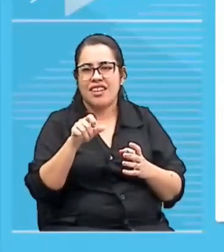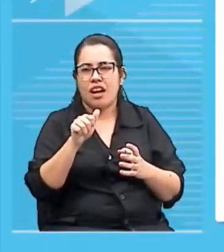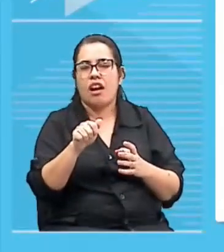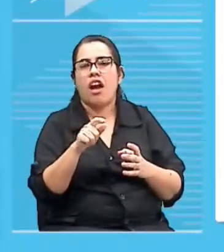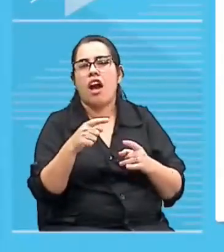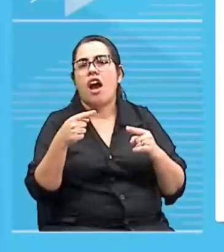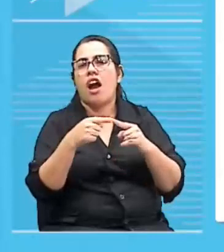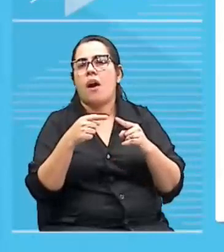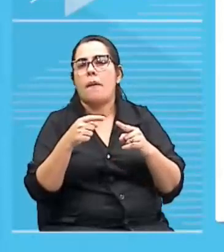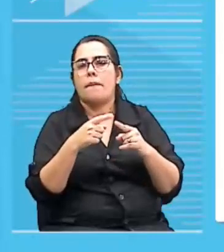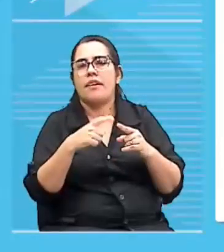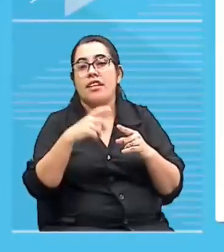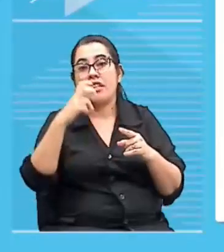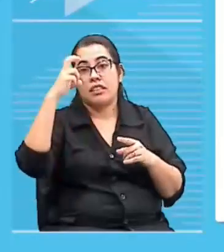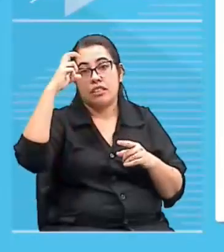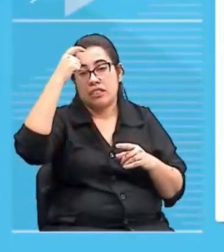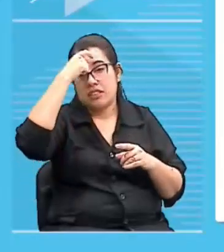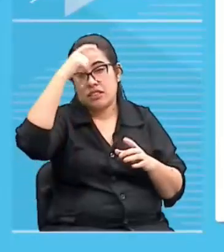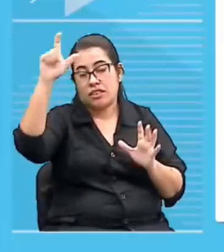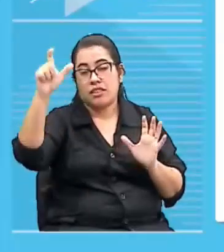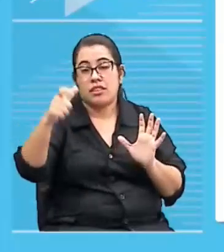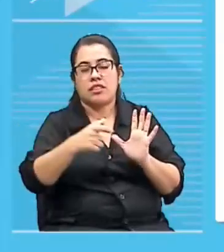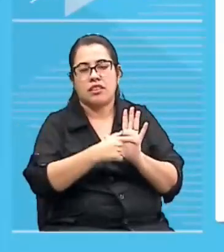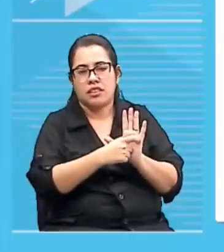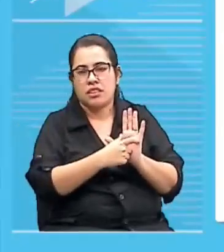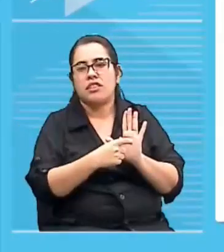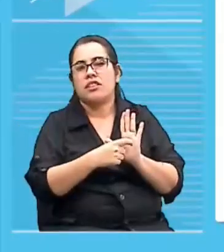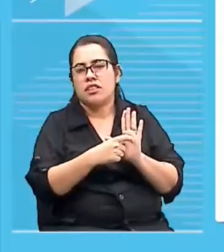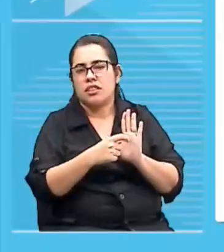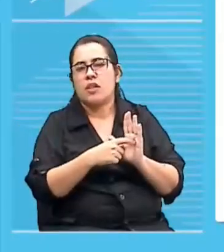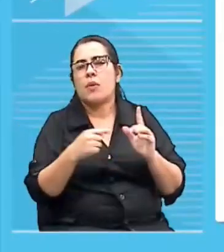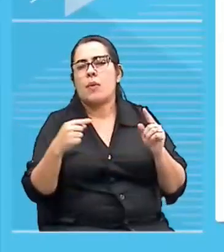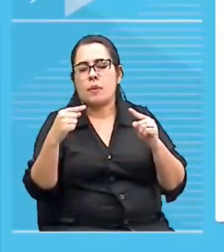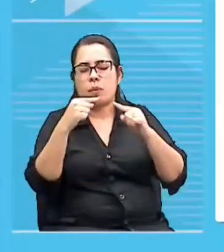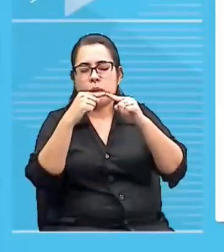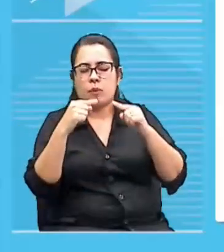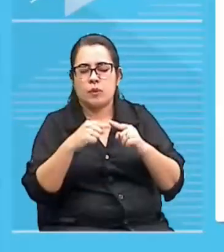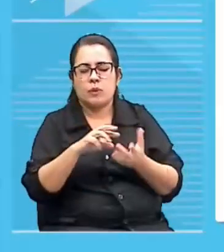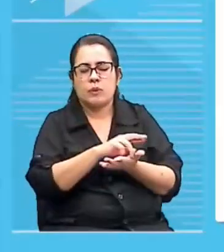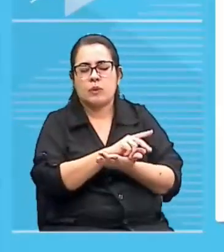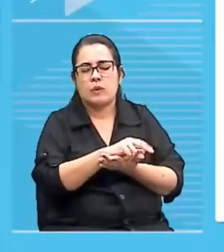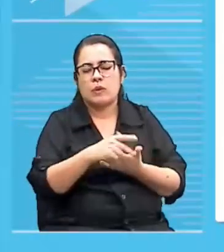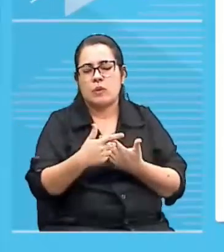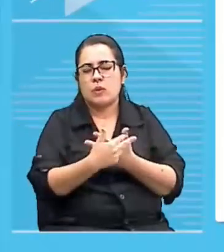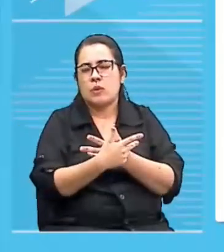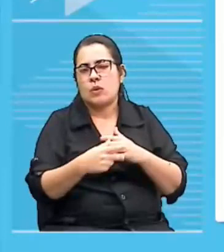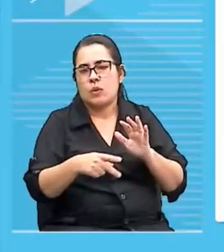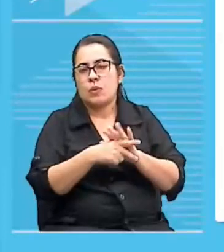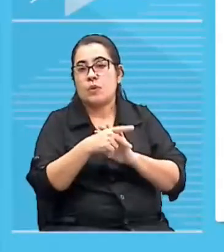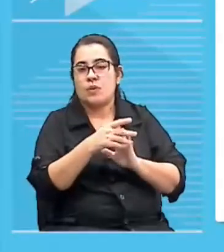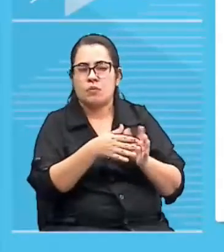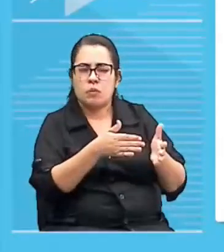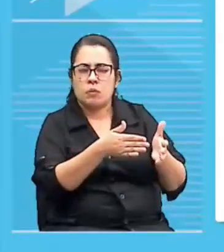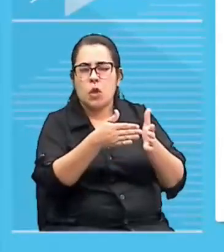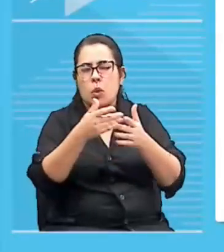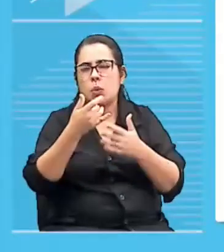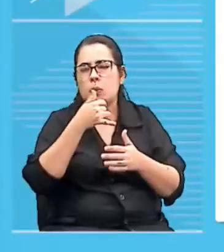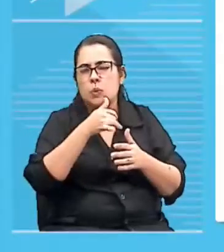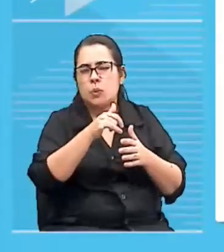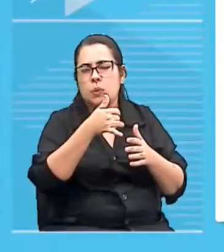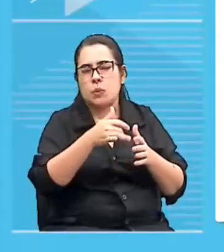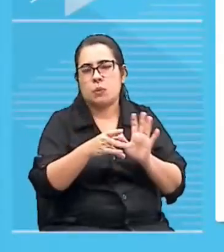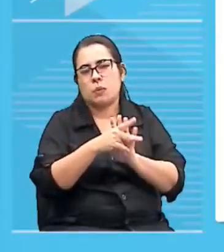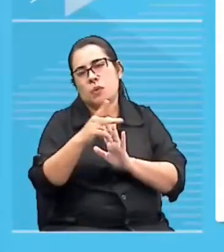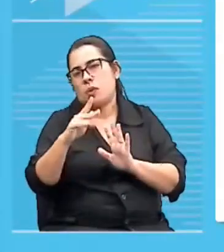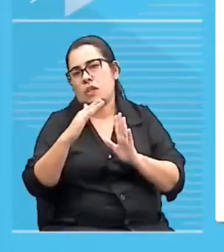pode estar vinculada a vários componentes, a vários eletrodomésticos da sua casa. Então, você pode